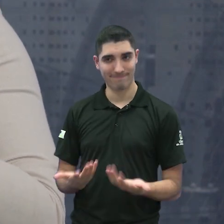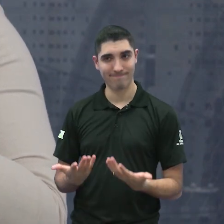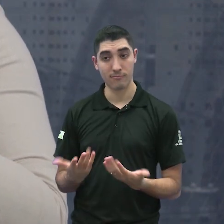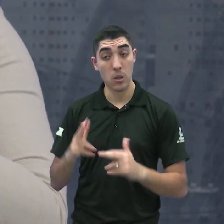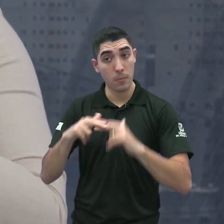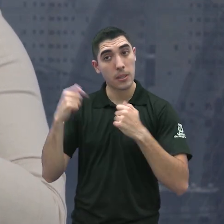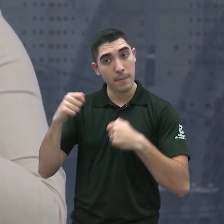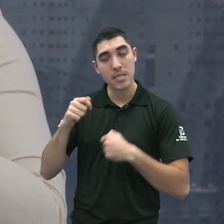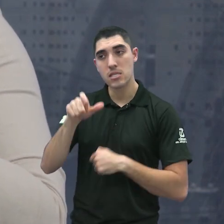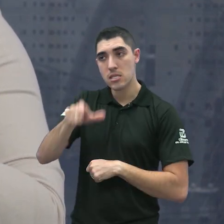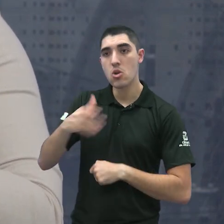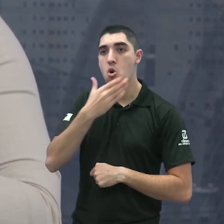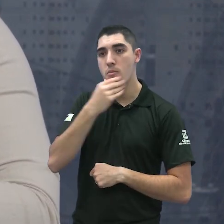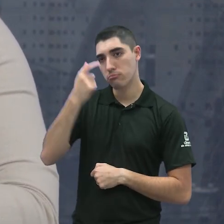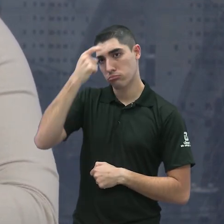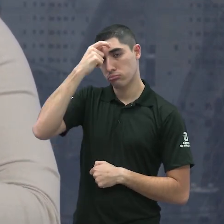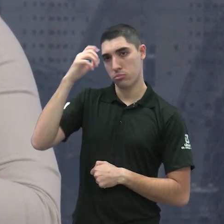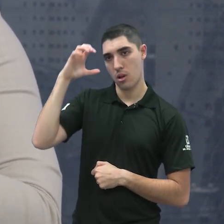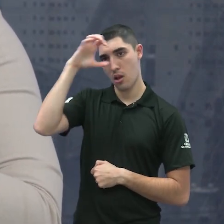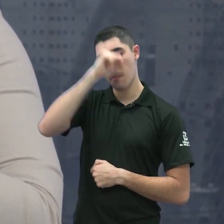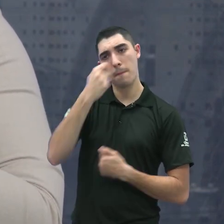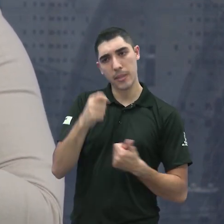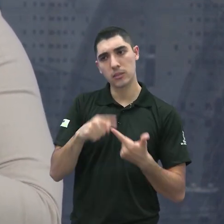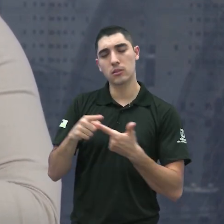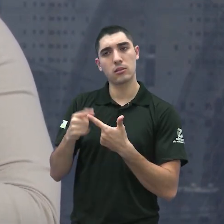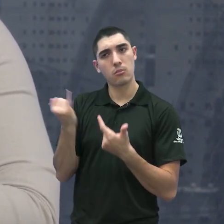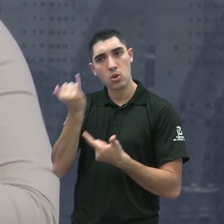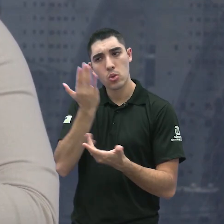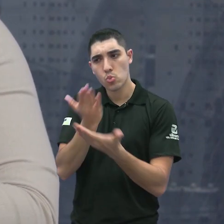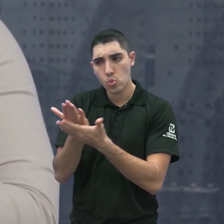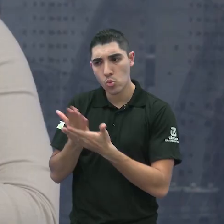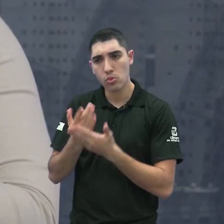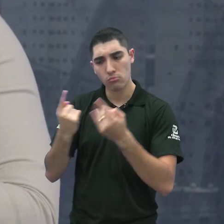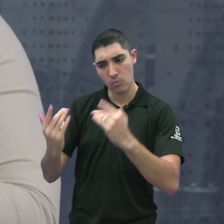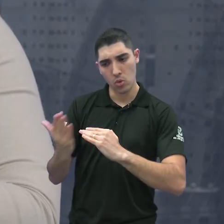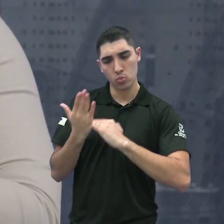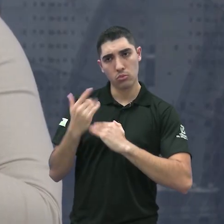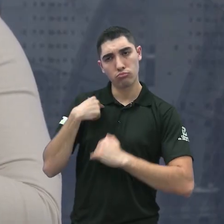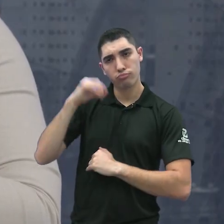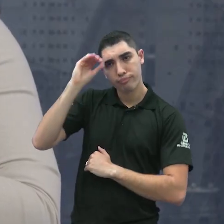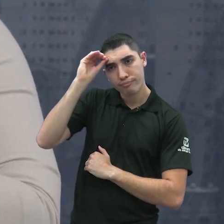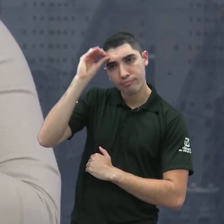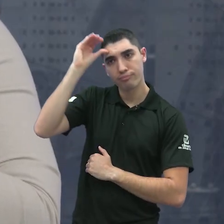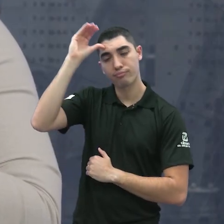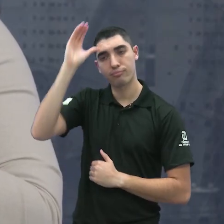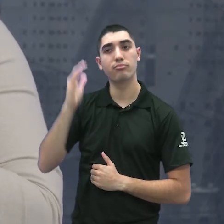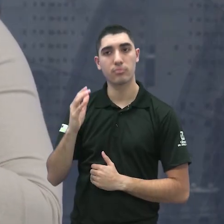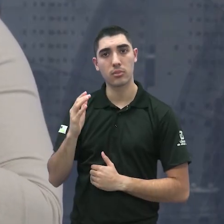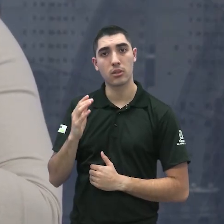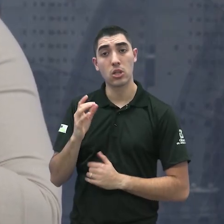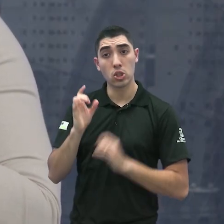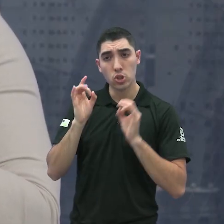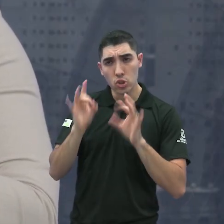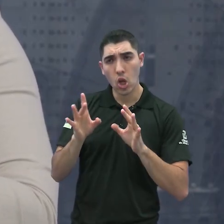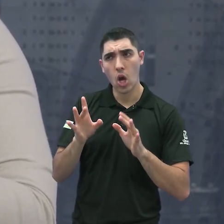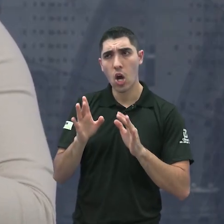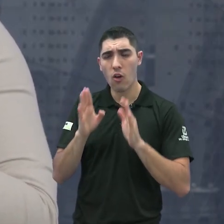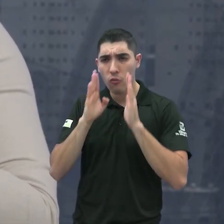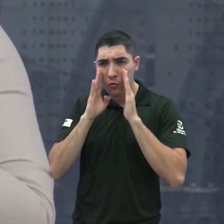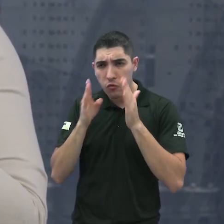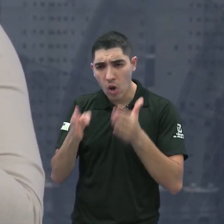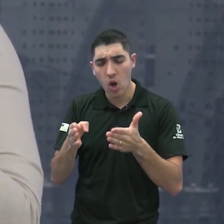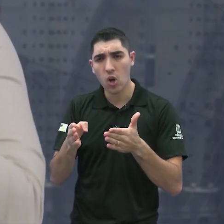consciência, esse buscar uma formação completa do seu ser, que não seja uma formação apenas